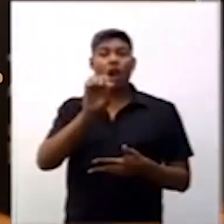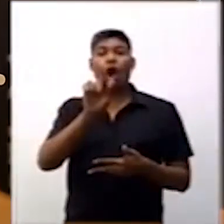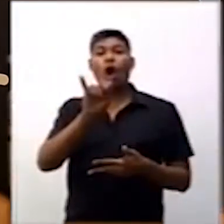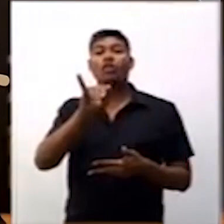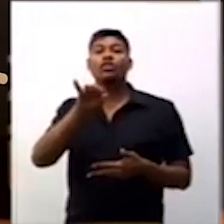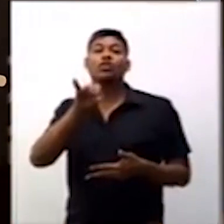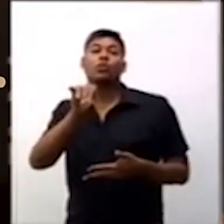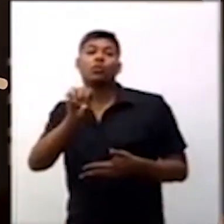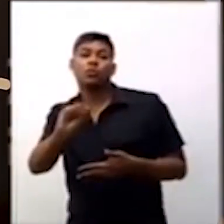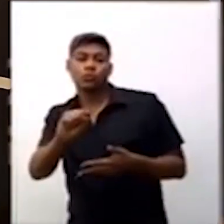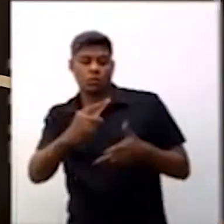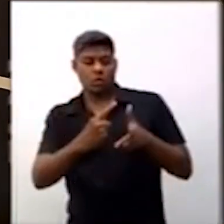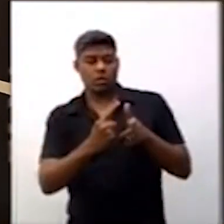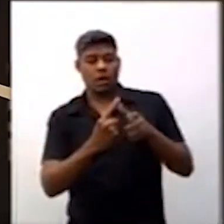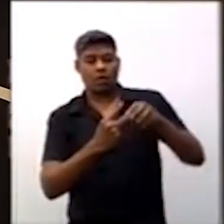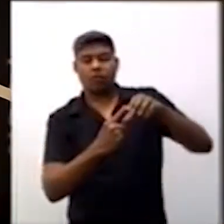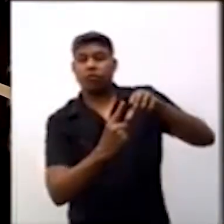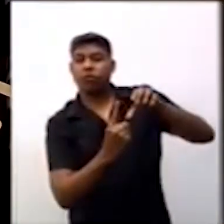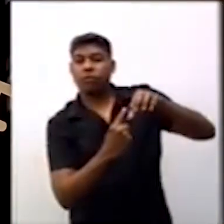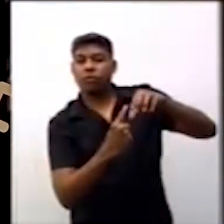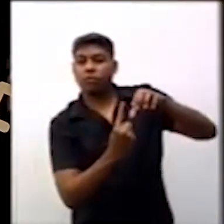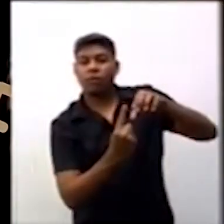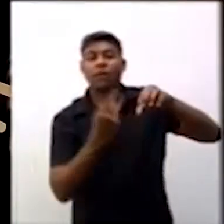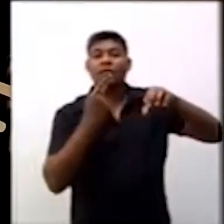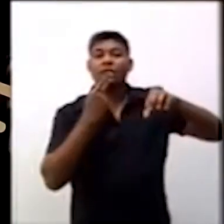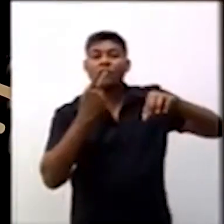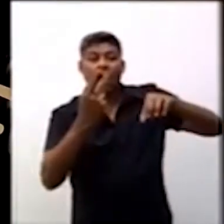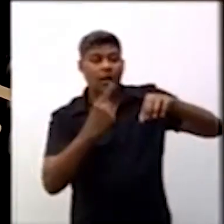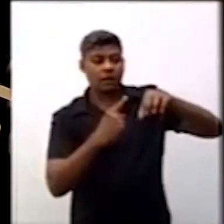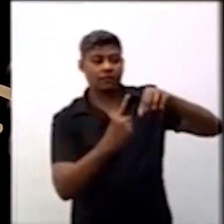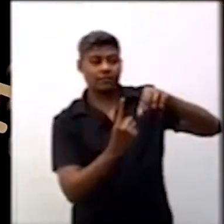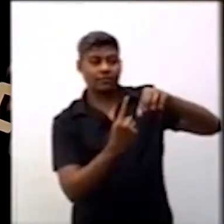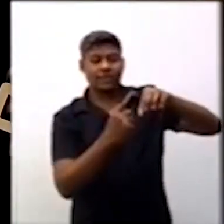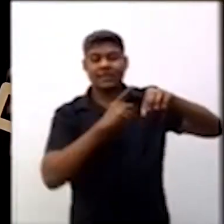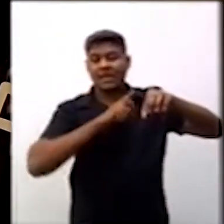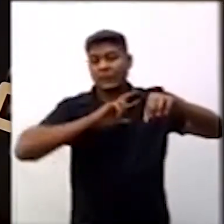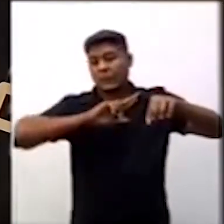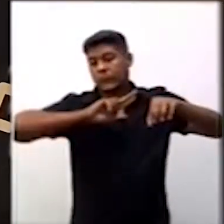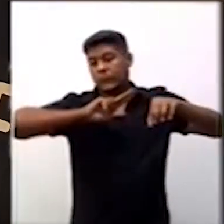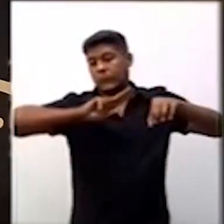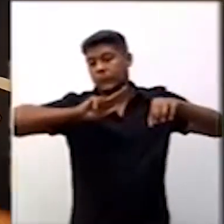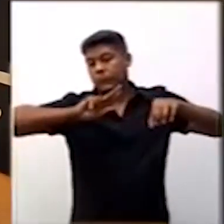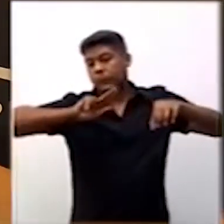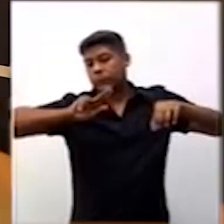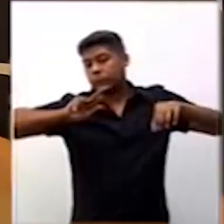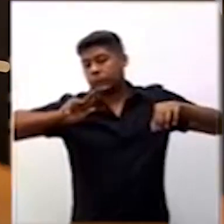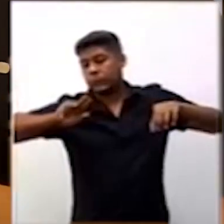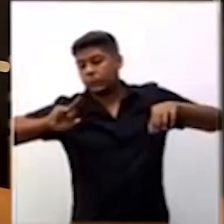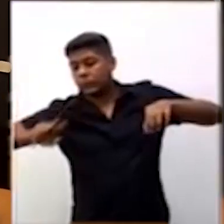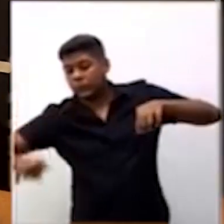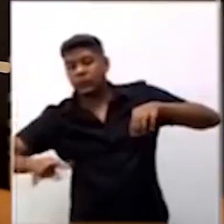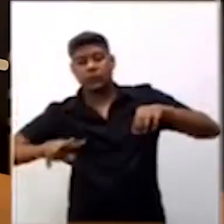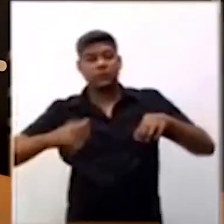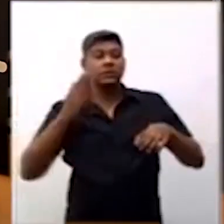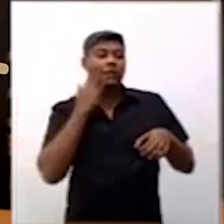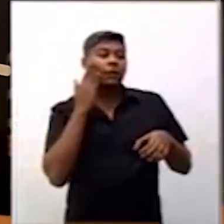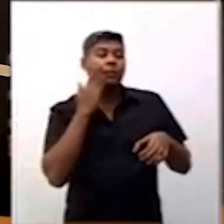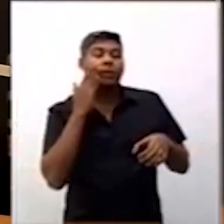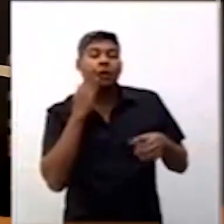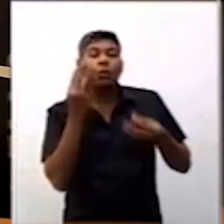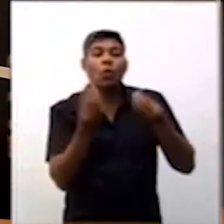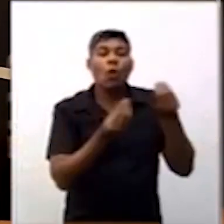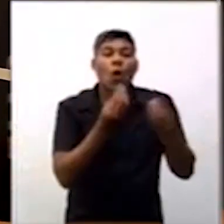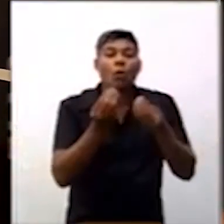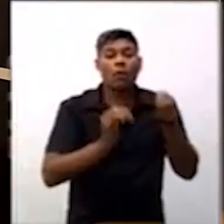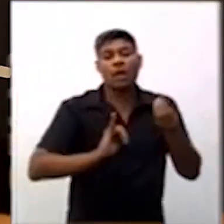seja, os de ponteiro. E aí, quando fala de ponteiro, você tem vários ponteiros para fazer a leitura do consumo